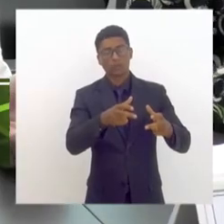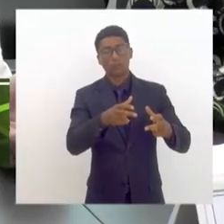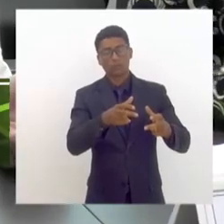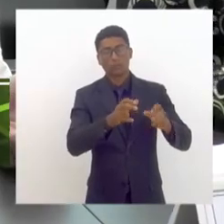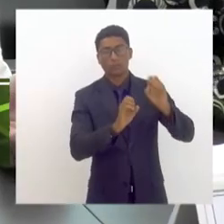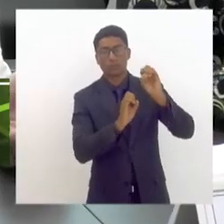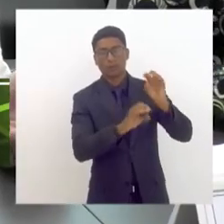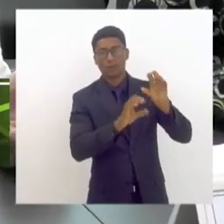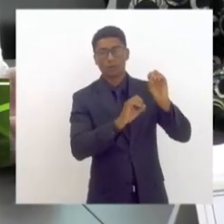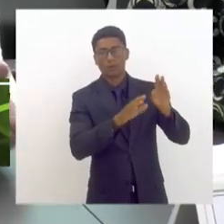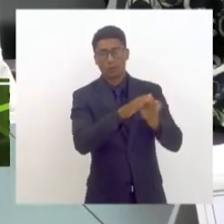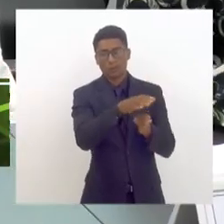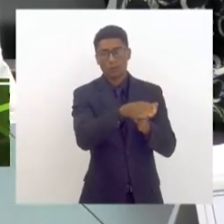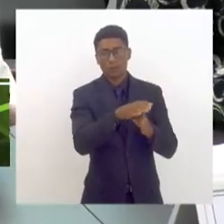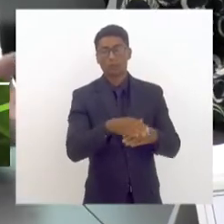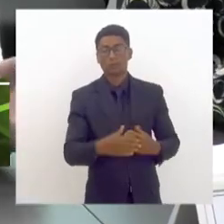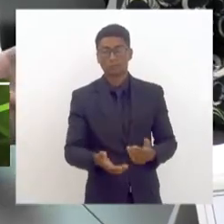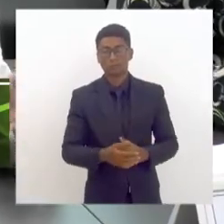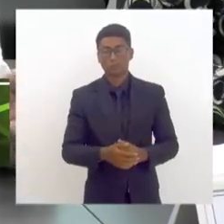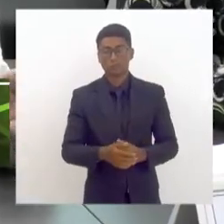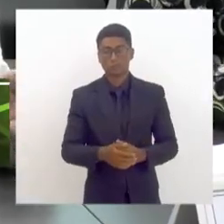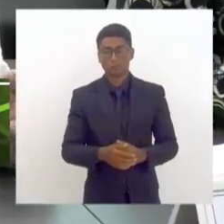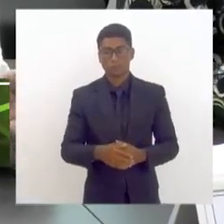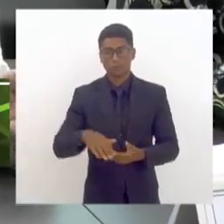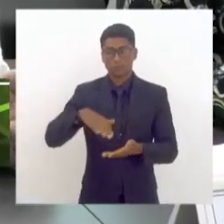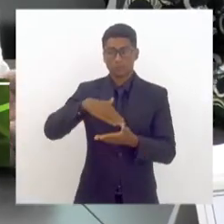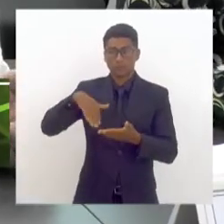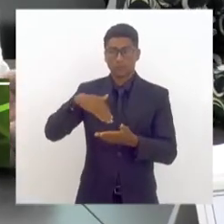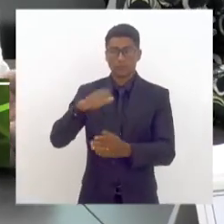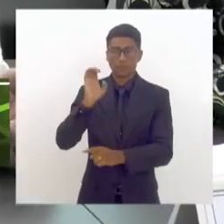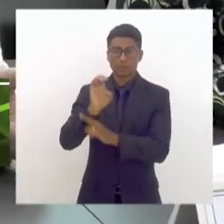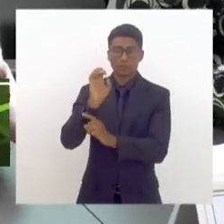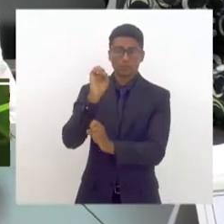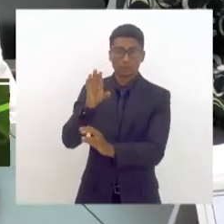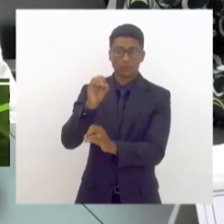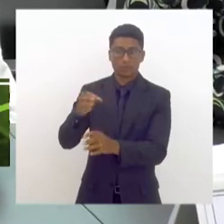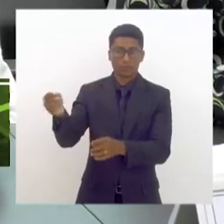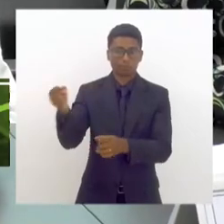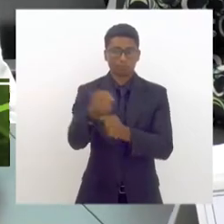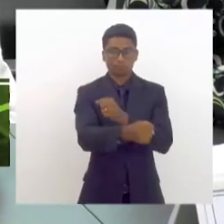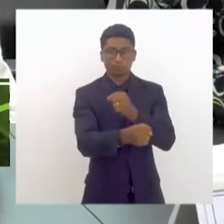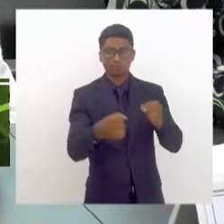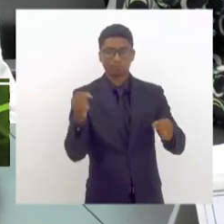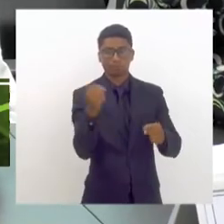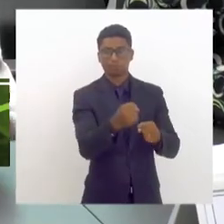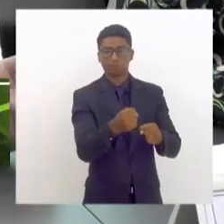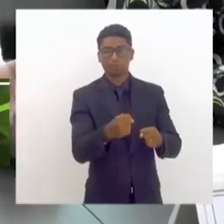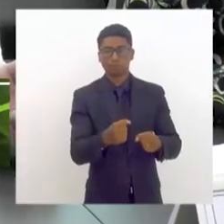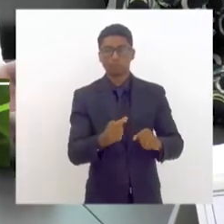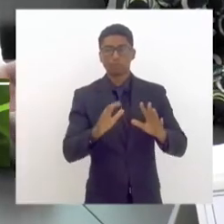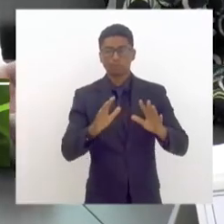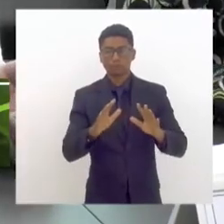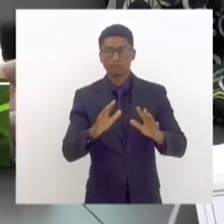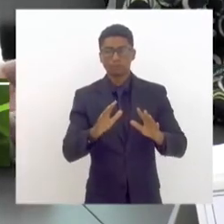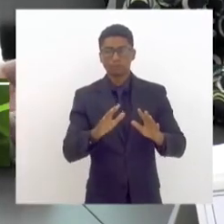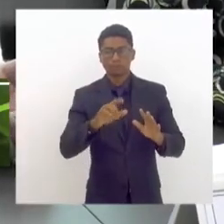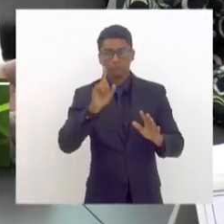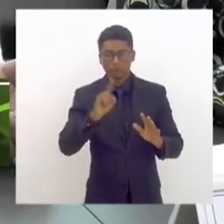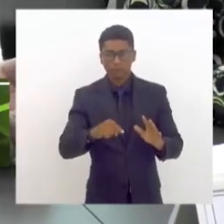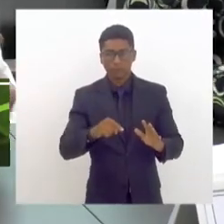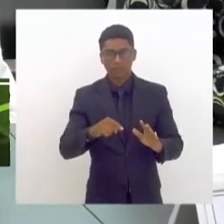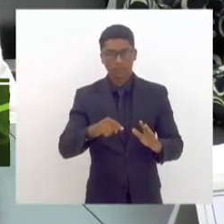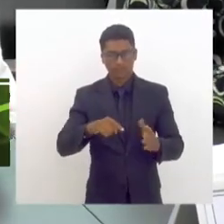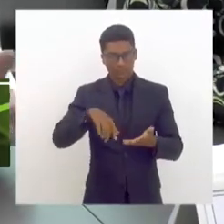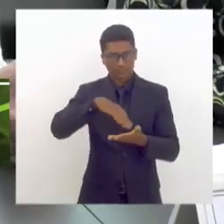historicamente, a sessão é da Secretaria de Estado de Educação, mas a nossa demanda não é exclusiva da Secretaria de Estado de